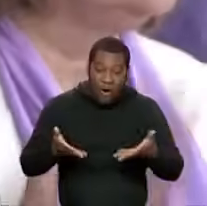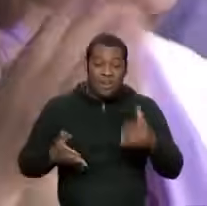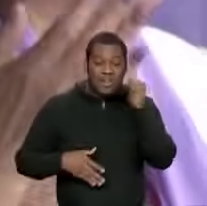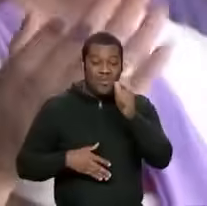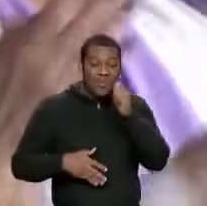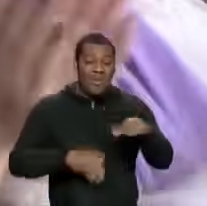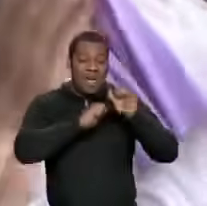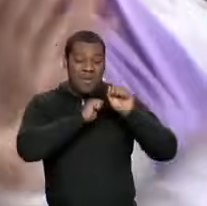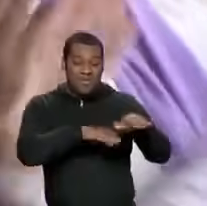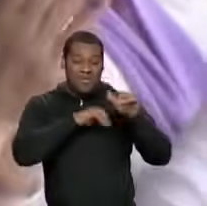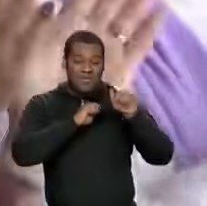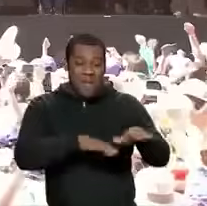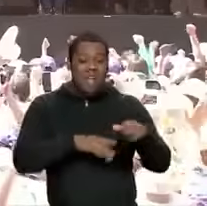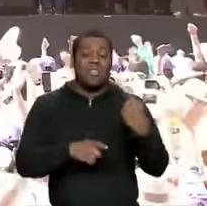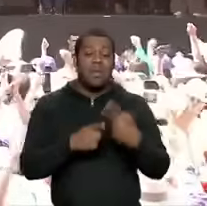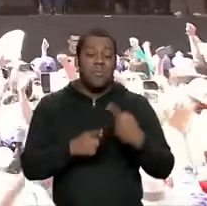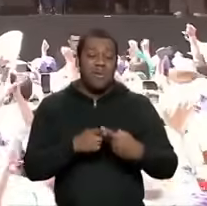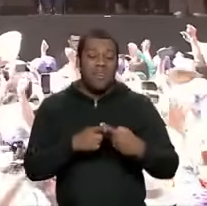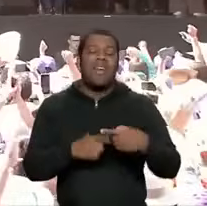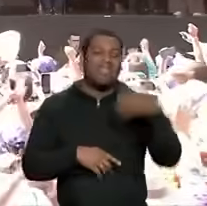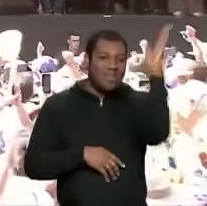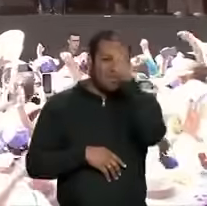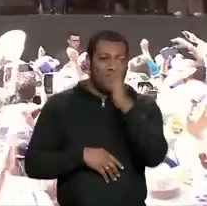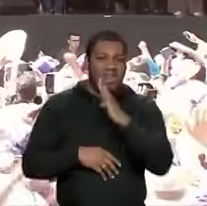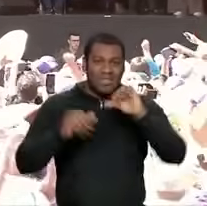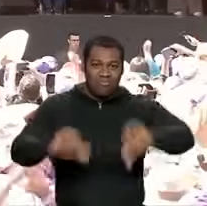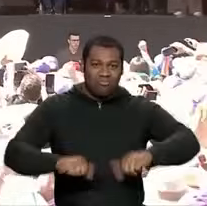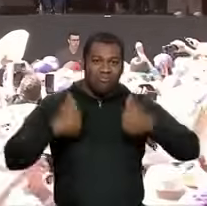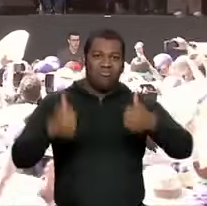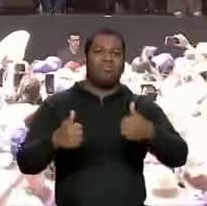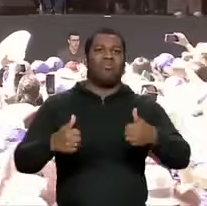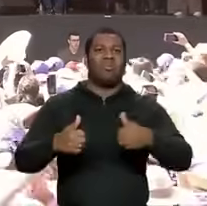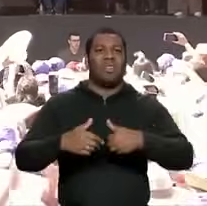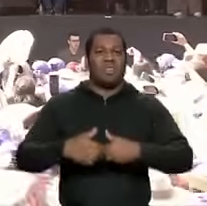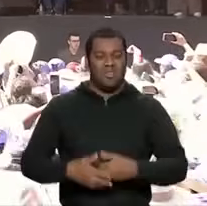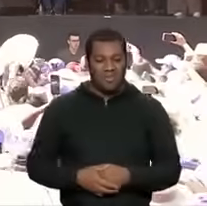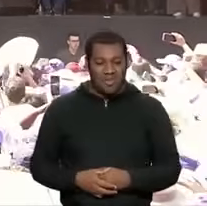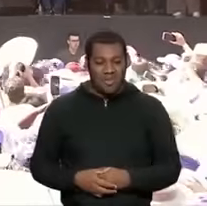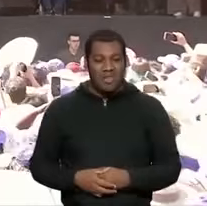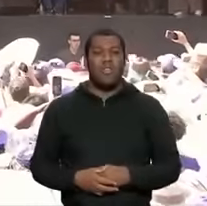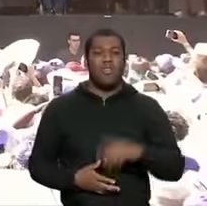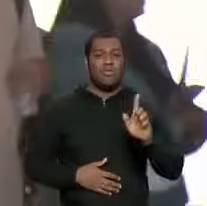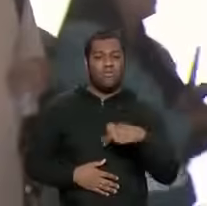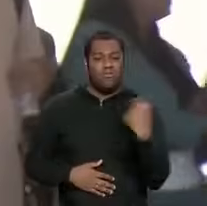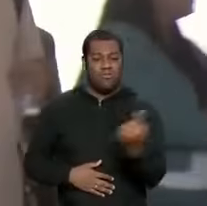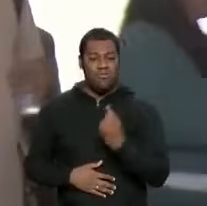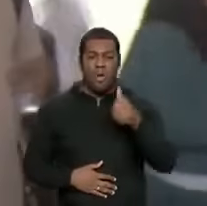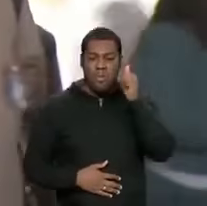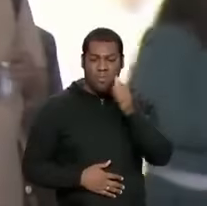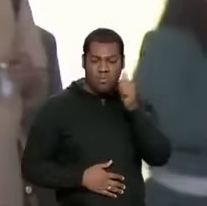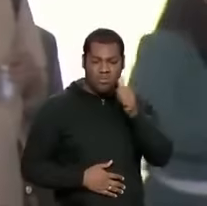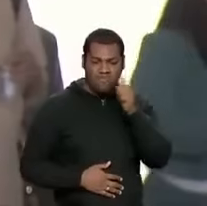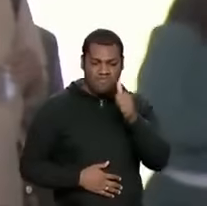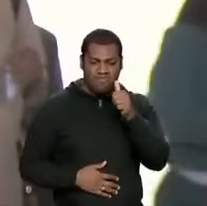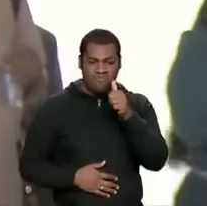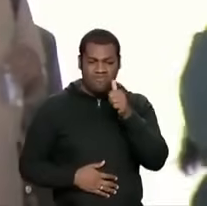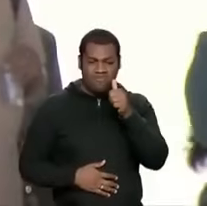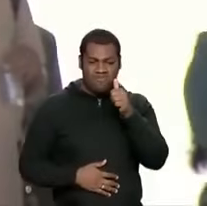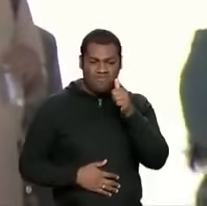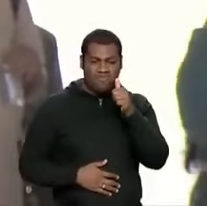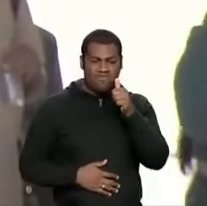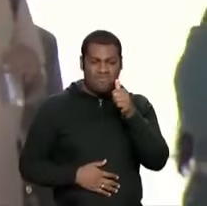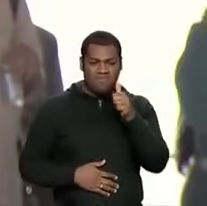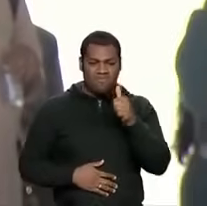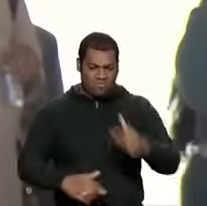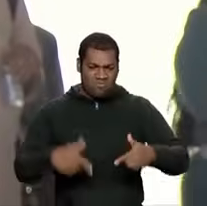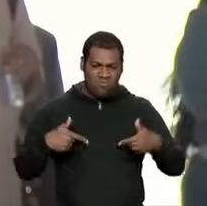Brasil e do Bem Viver somos nós Margaridas que estamos aqui de presidente Lula